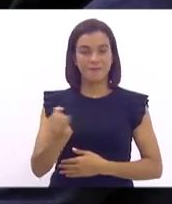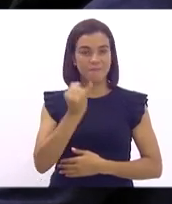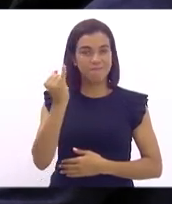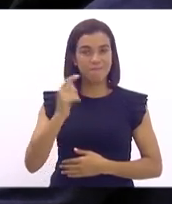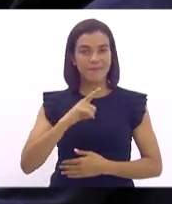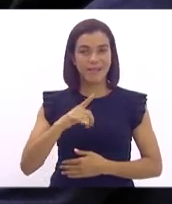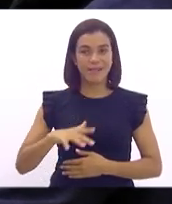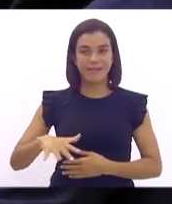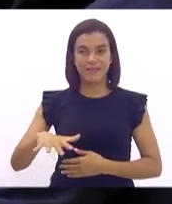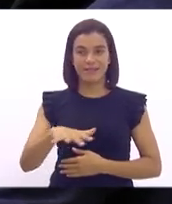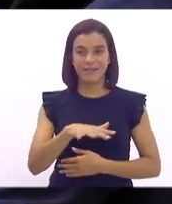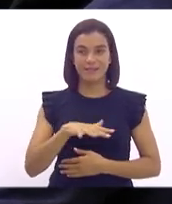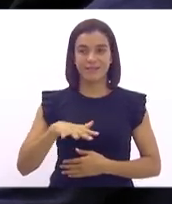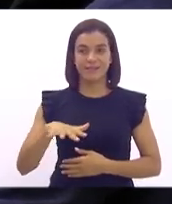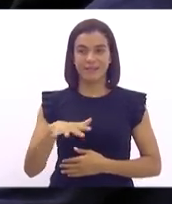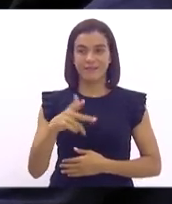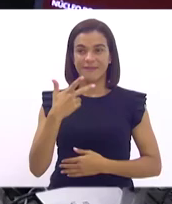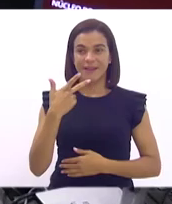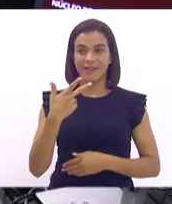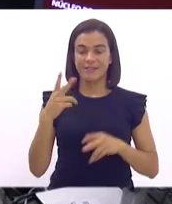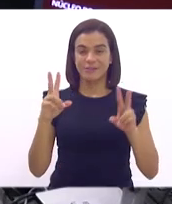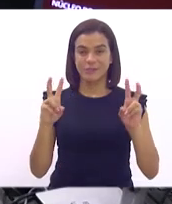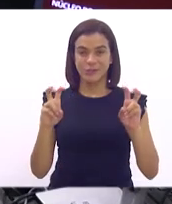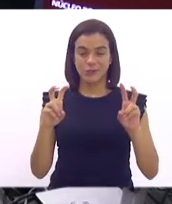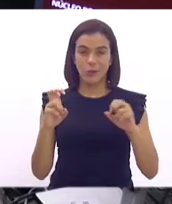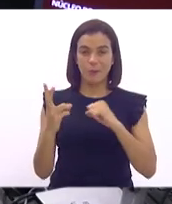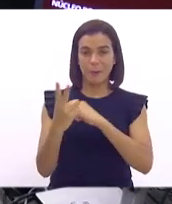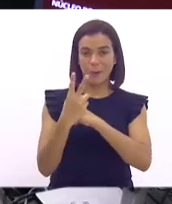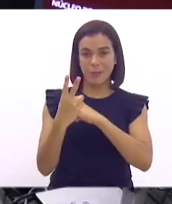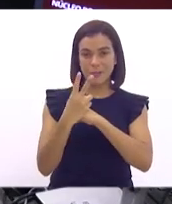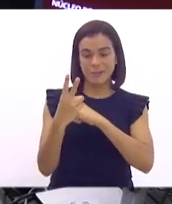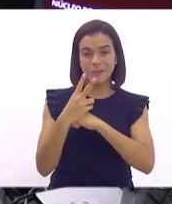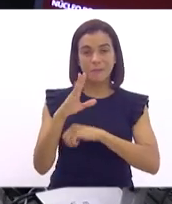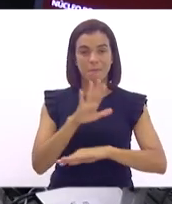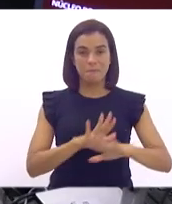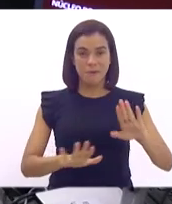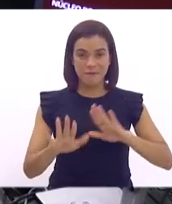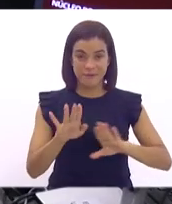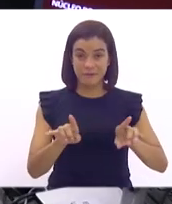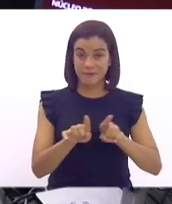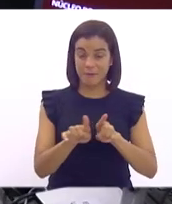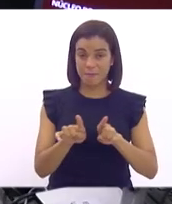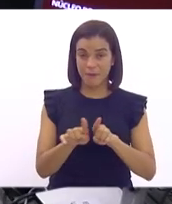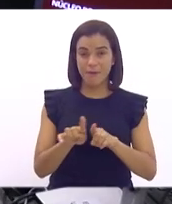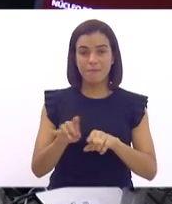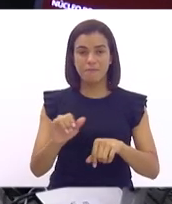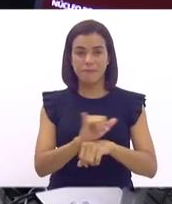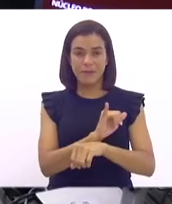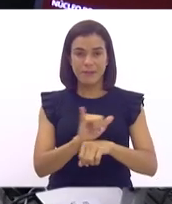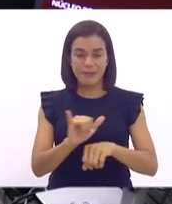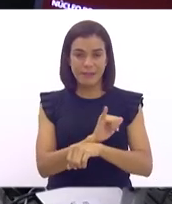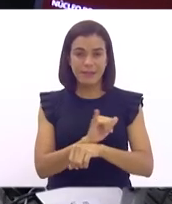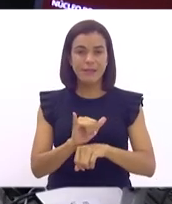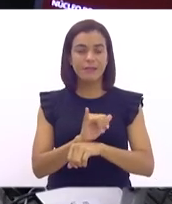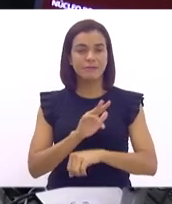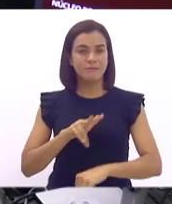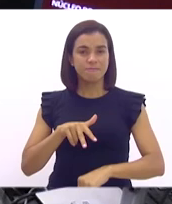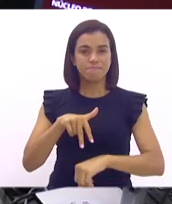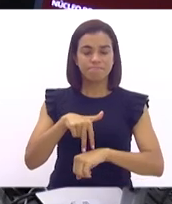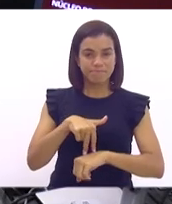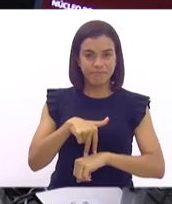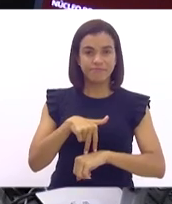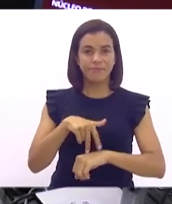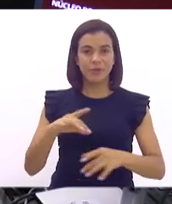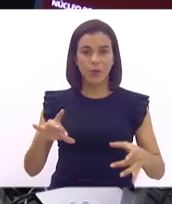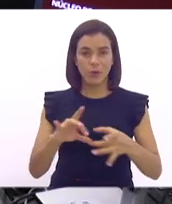para falar sobre isso, para falar sobre essa proteção, essa prevenção, medidas, né, de se posicionar e de